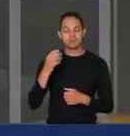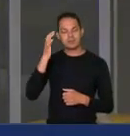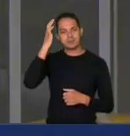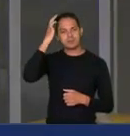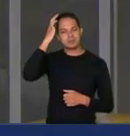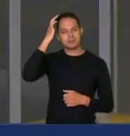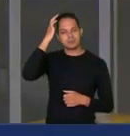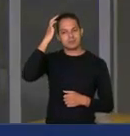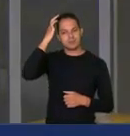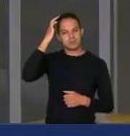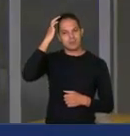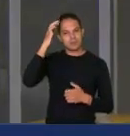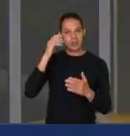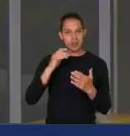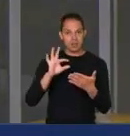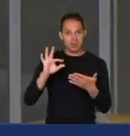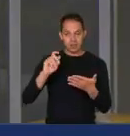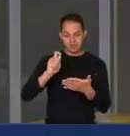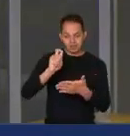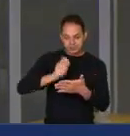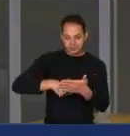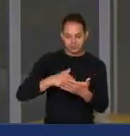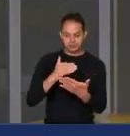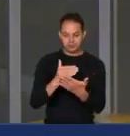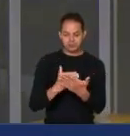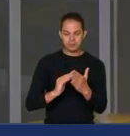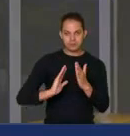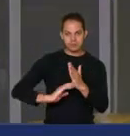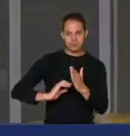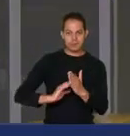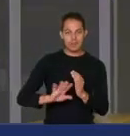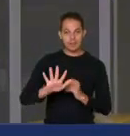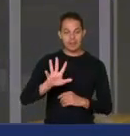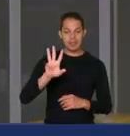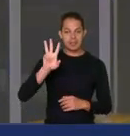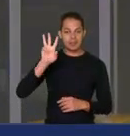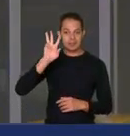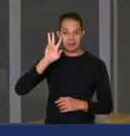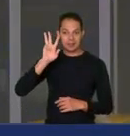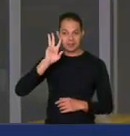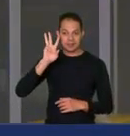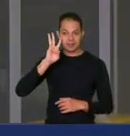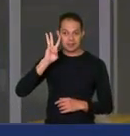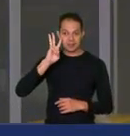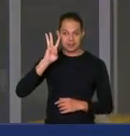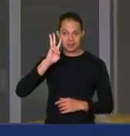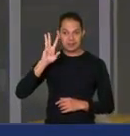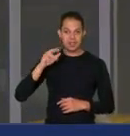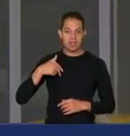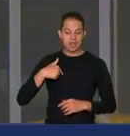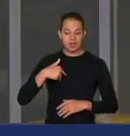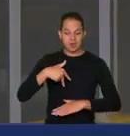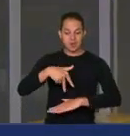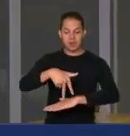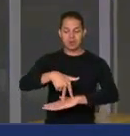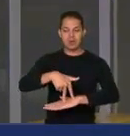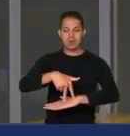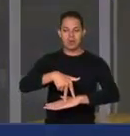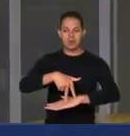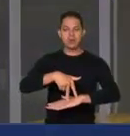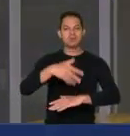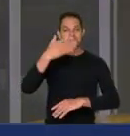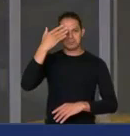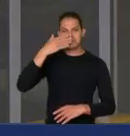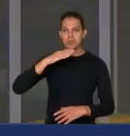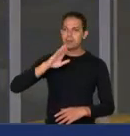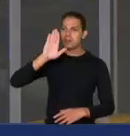queiram retirar as assinaturas. Mas na terça-feira, deputado Marcel Barrato, meu conterrâneo, subi essa tribuna e fiz uma